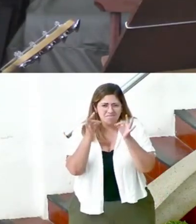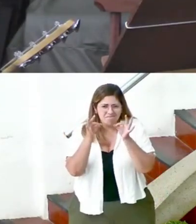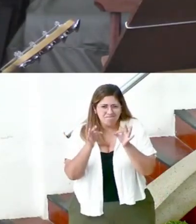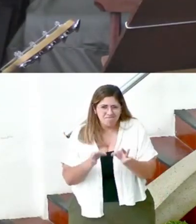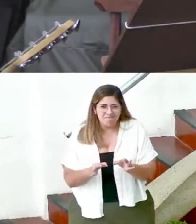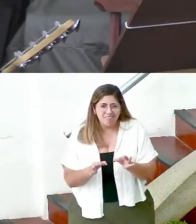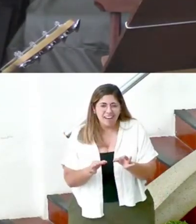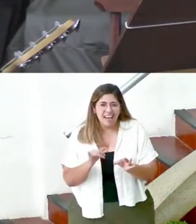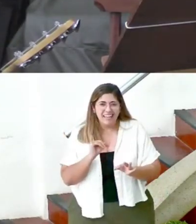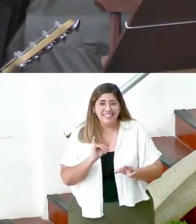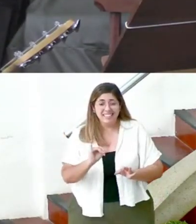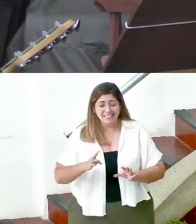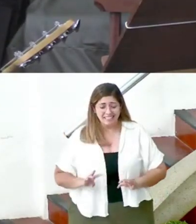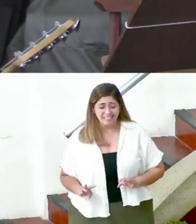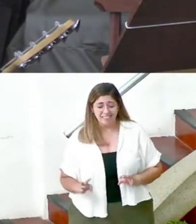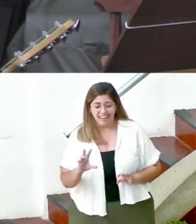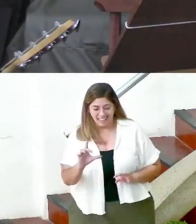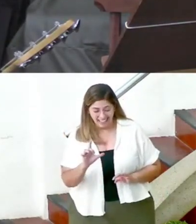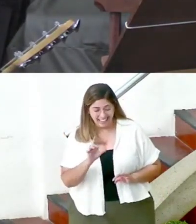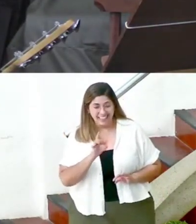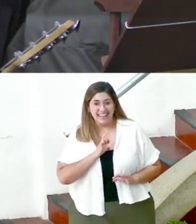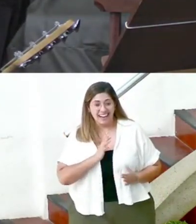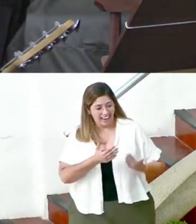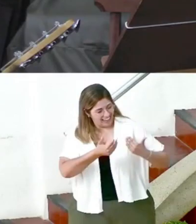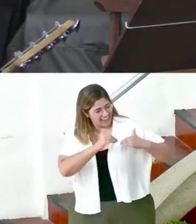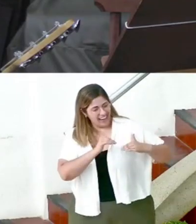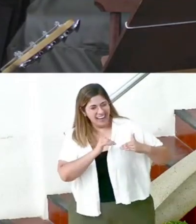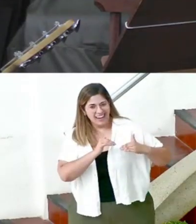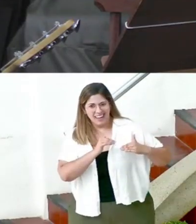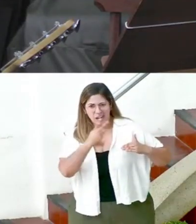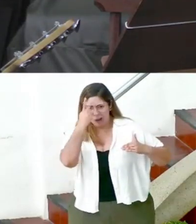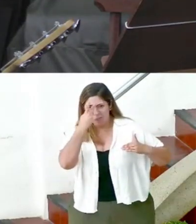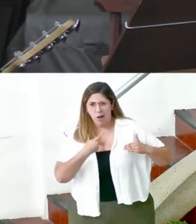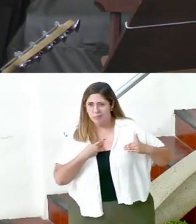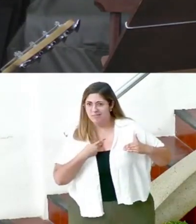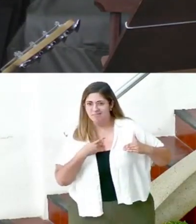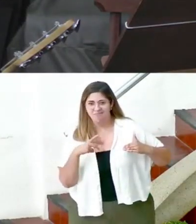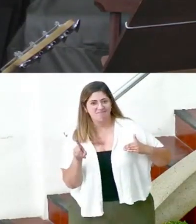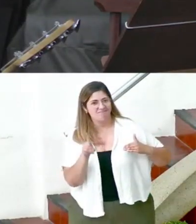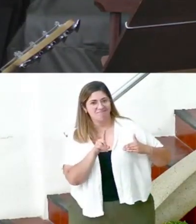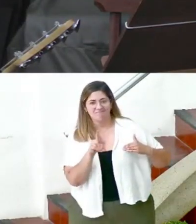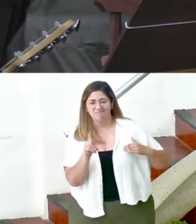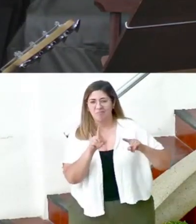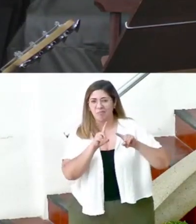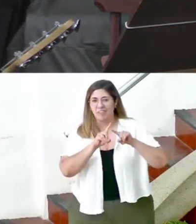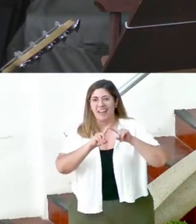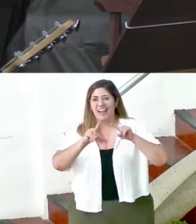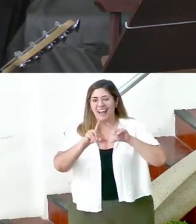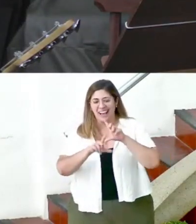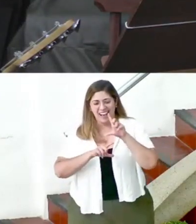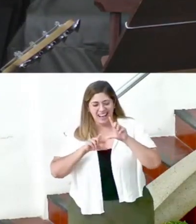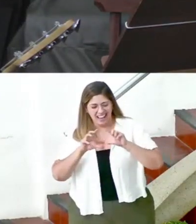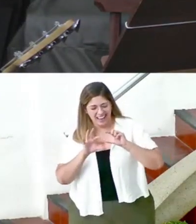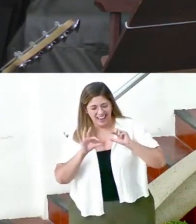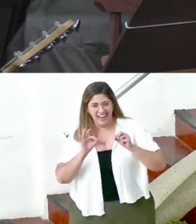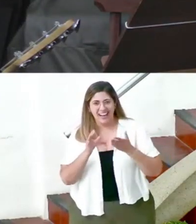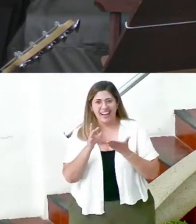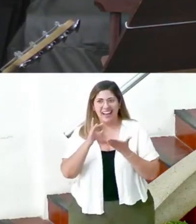algum valor em nós, não é o barro que nos reveste, mas o tesouro que foi colocado dentro de